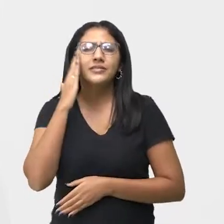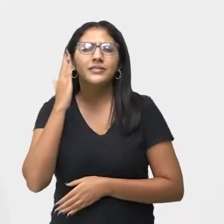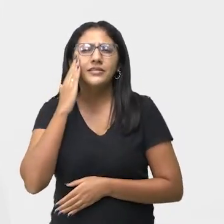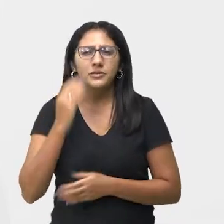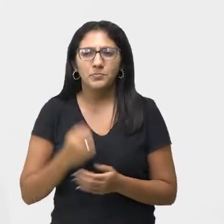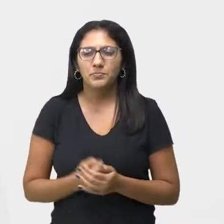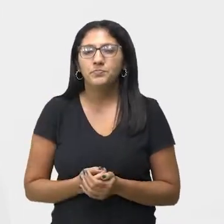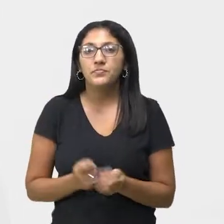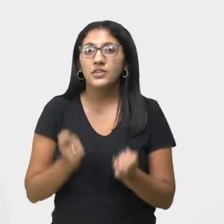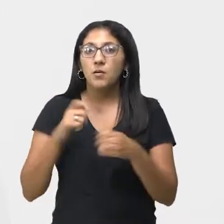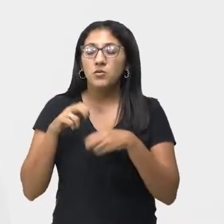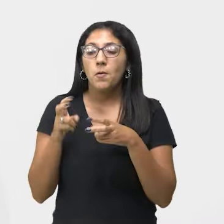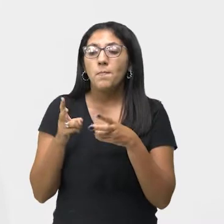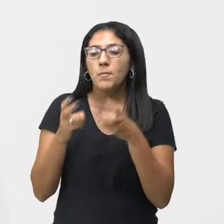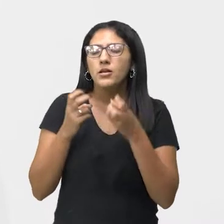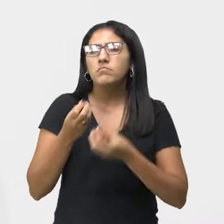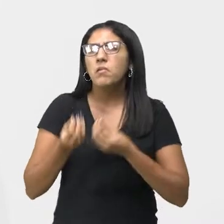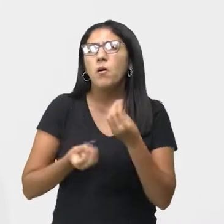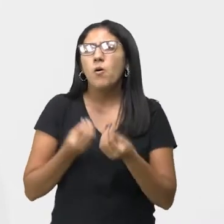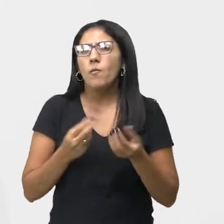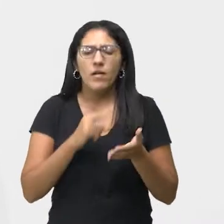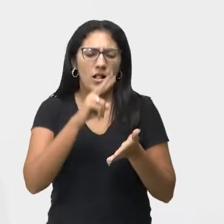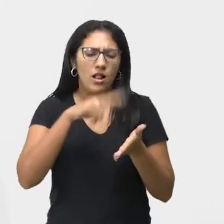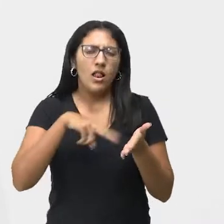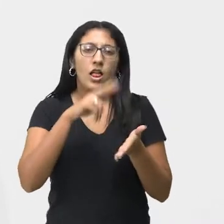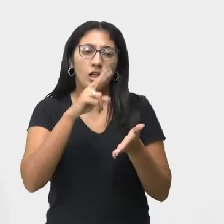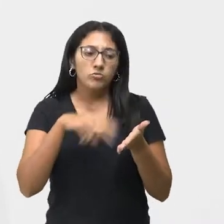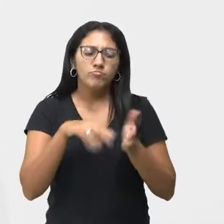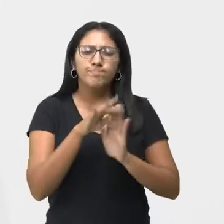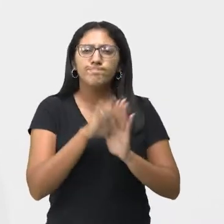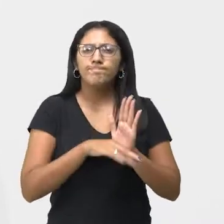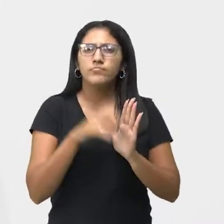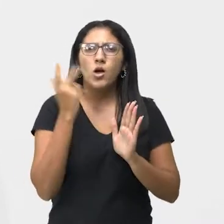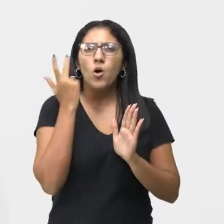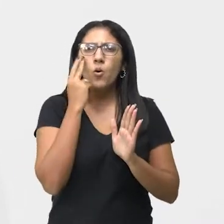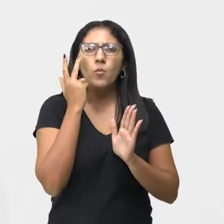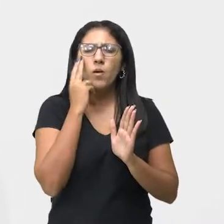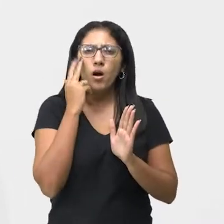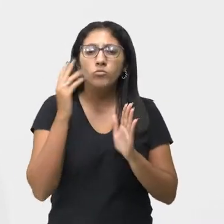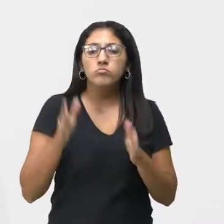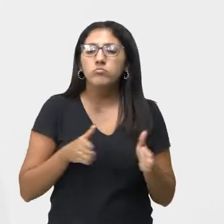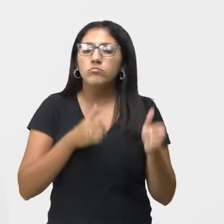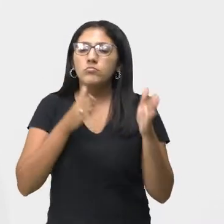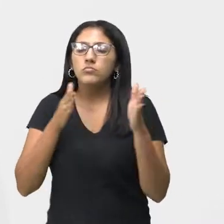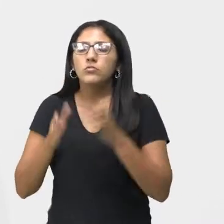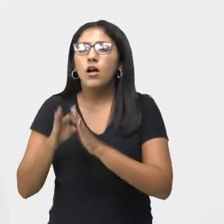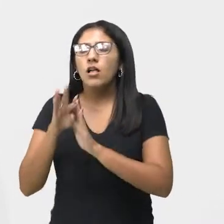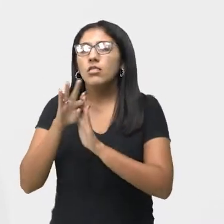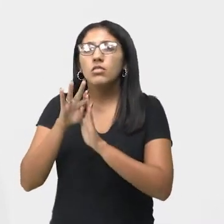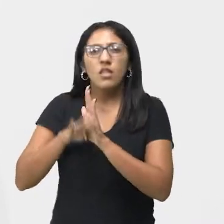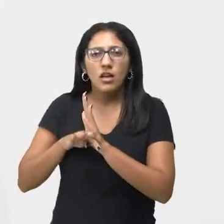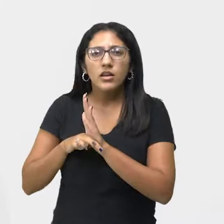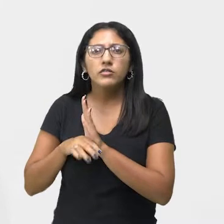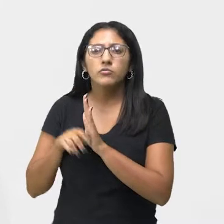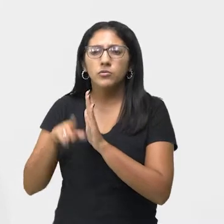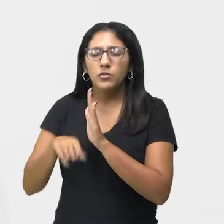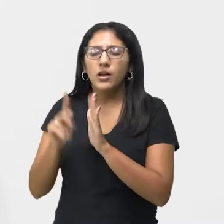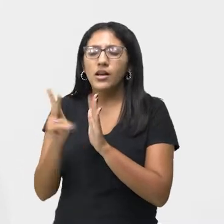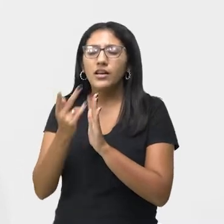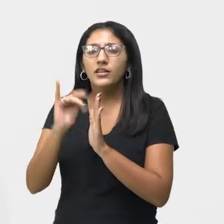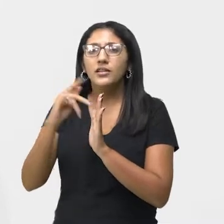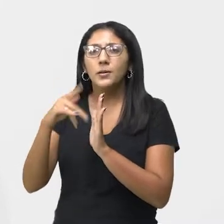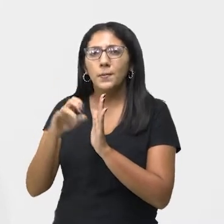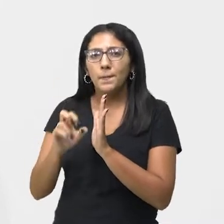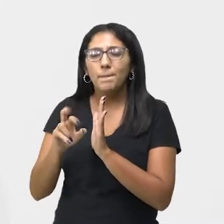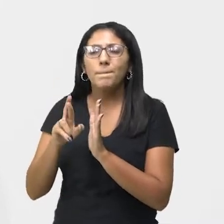vamos observar como funciona a leitura em um texto normal e como funciona a leitura em um